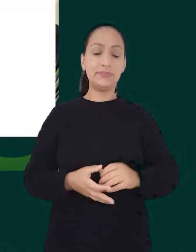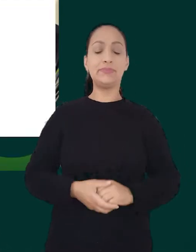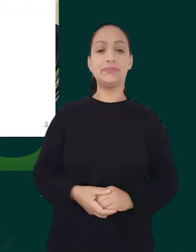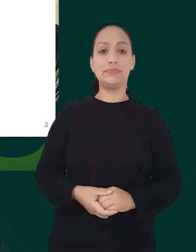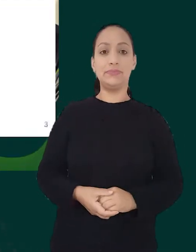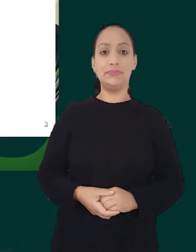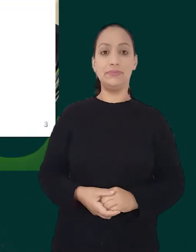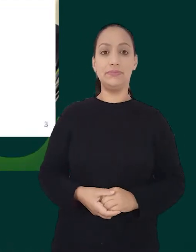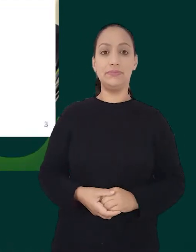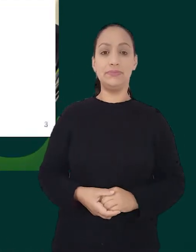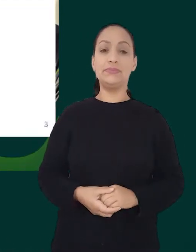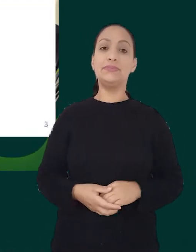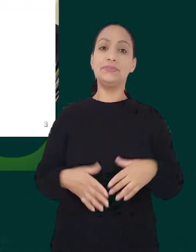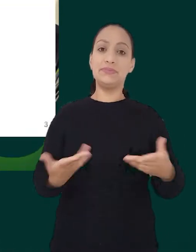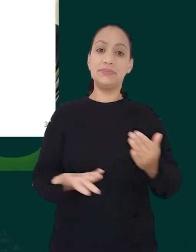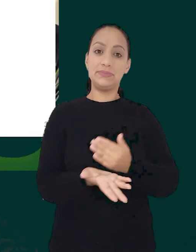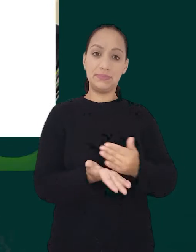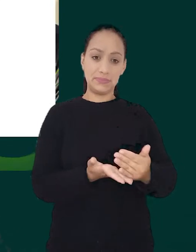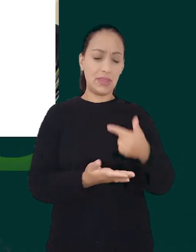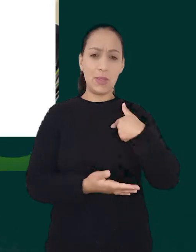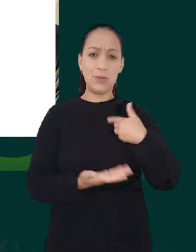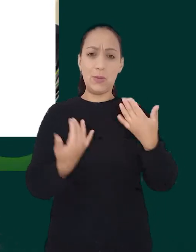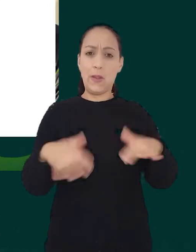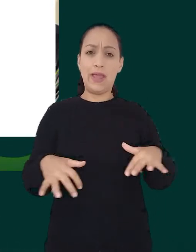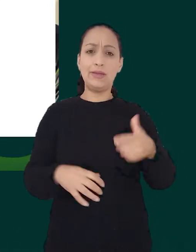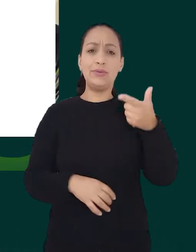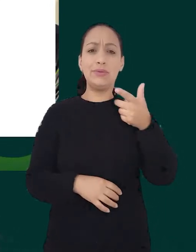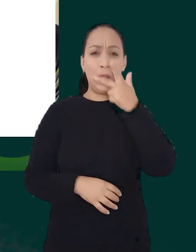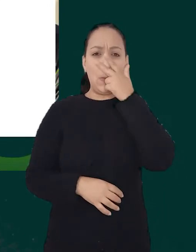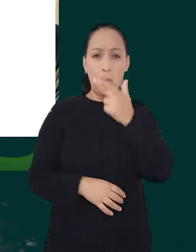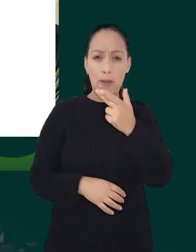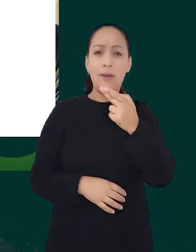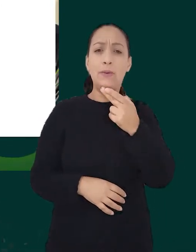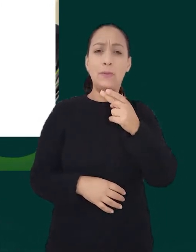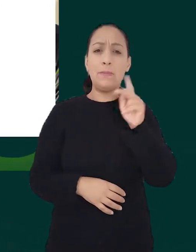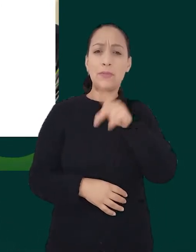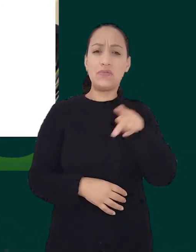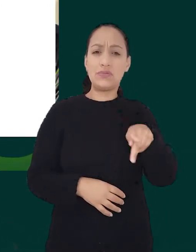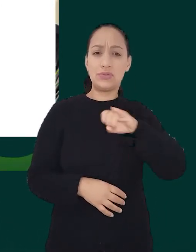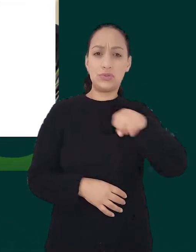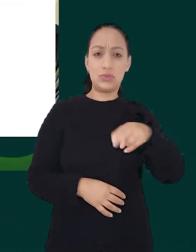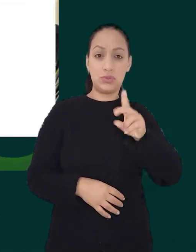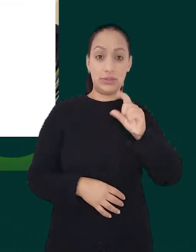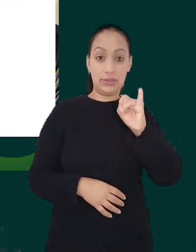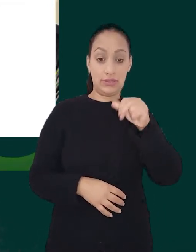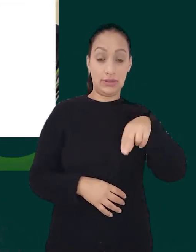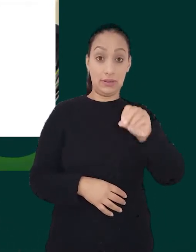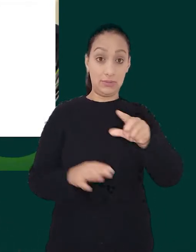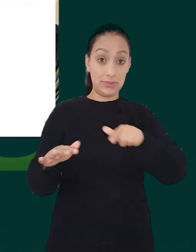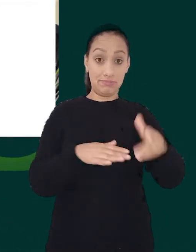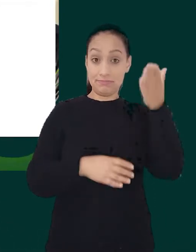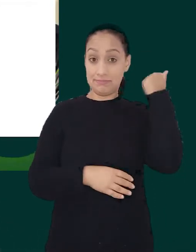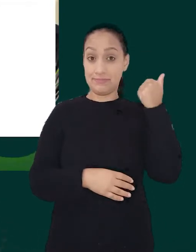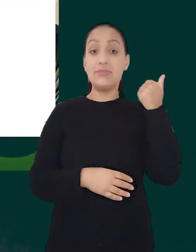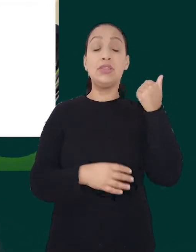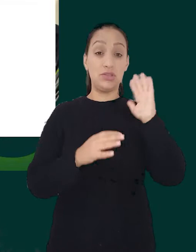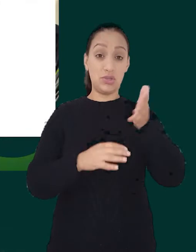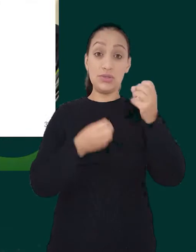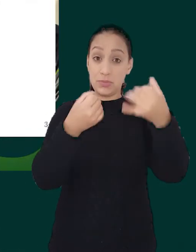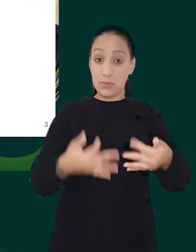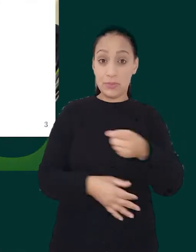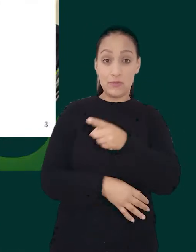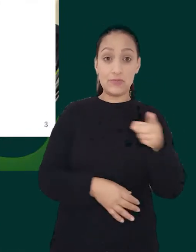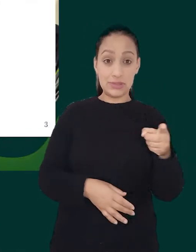Bueno, vamos começar então. Eu não quero me repetir muito ao que o professor Juliano Varela falou na semana passada com vocês, tá, pessoal?